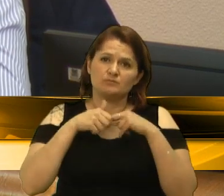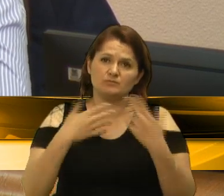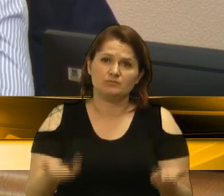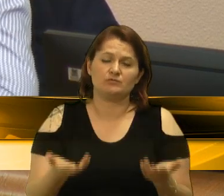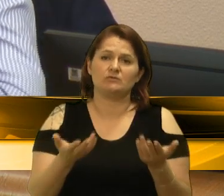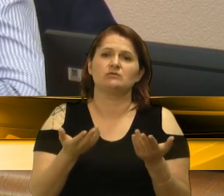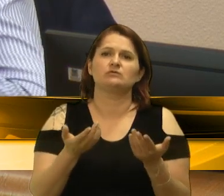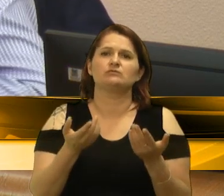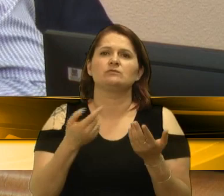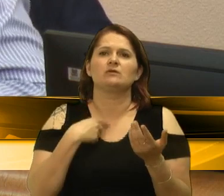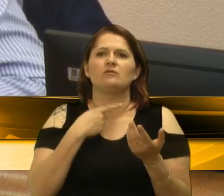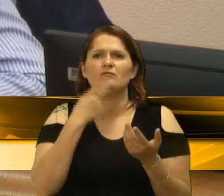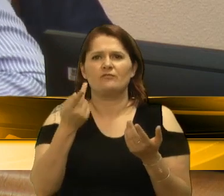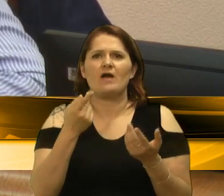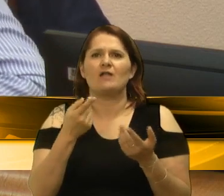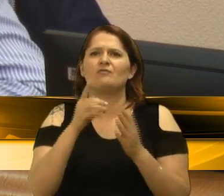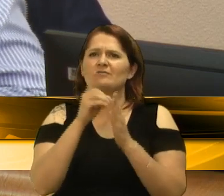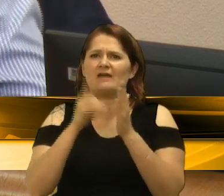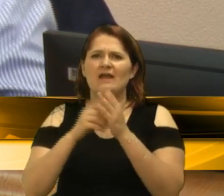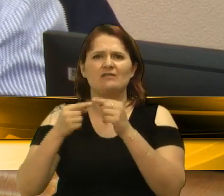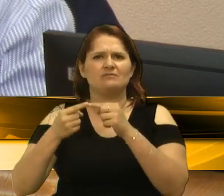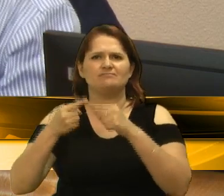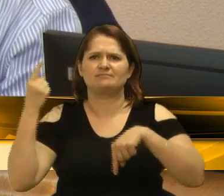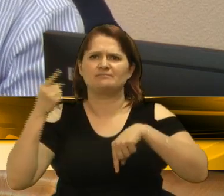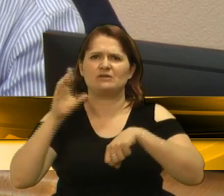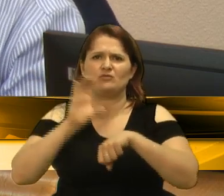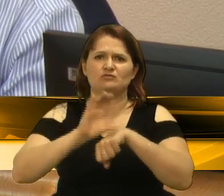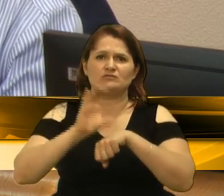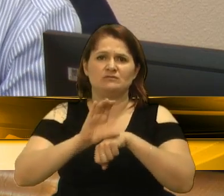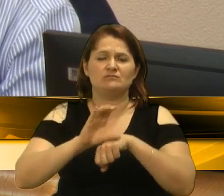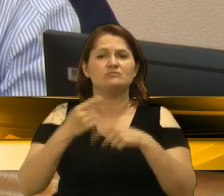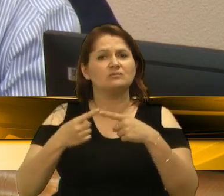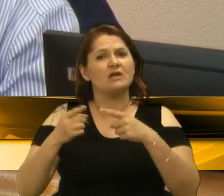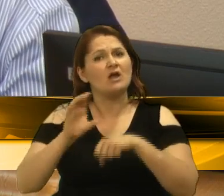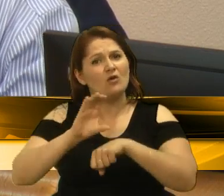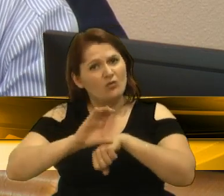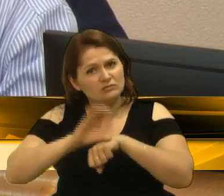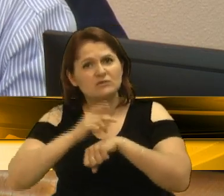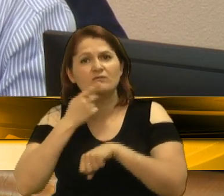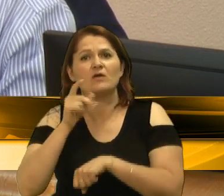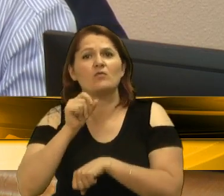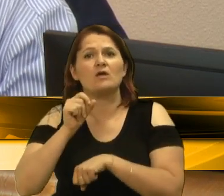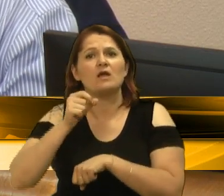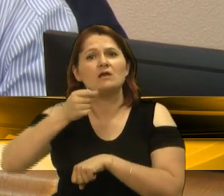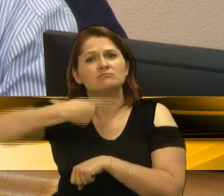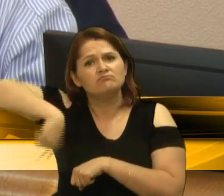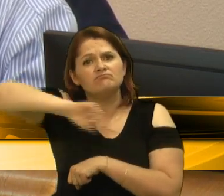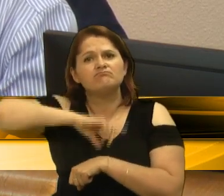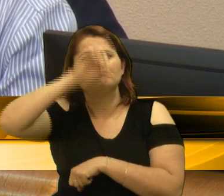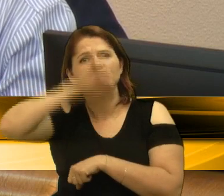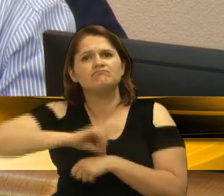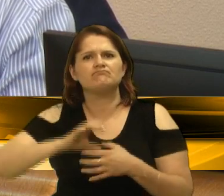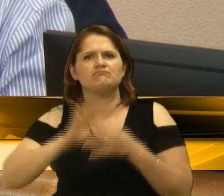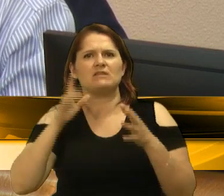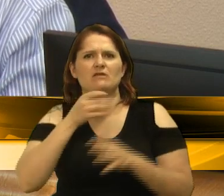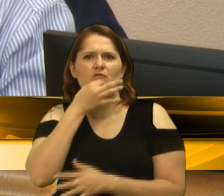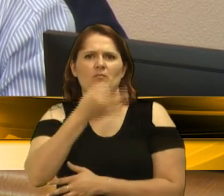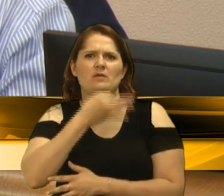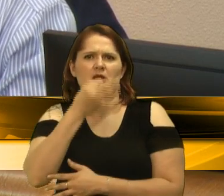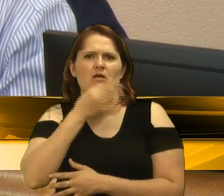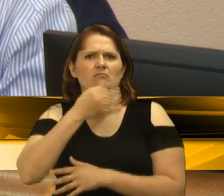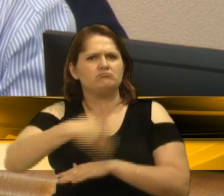a inconstitucionalidade do decreto. Desta feita, com base no precedente do Supremo Tribunal Federal,